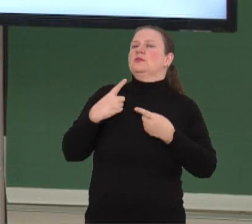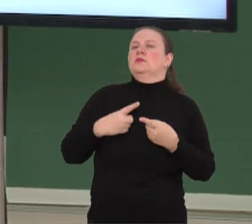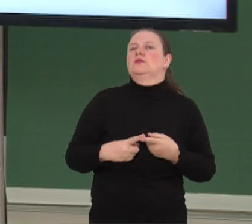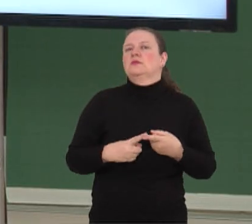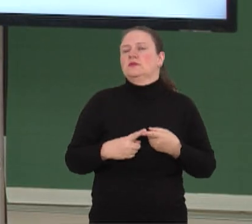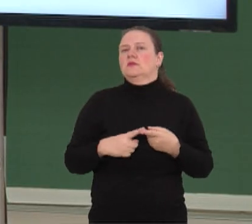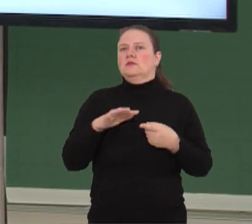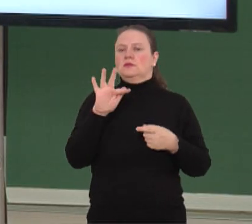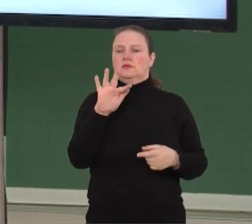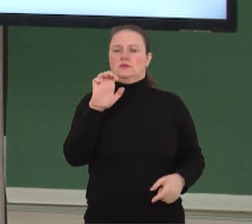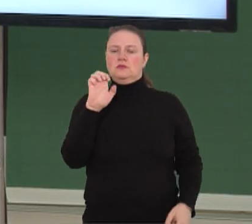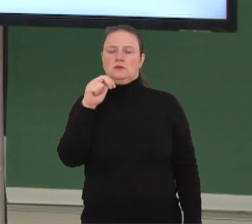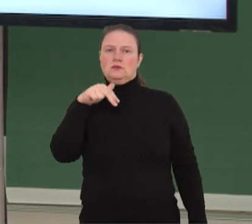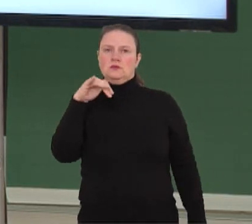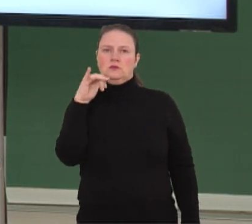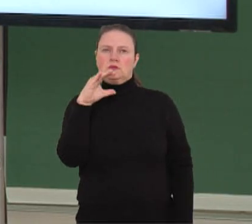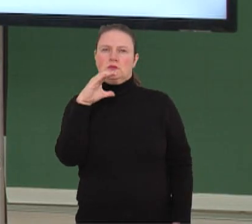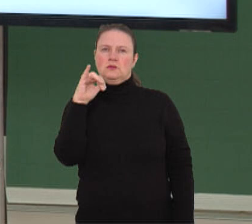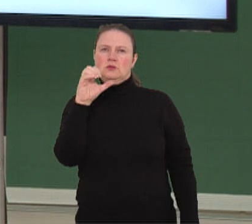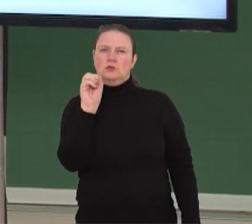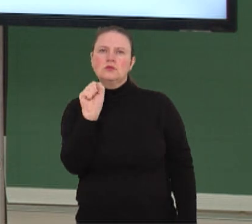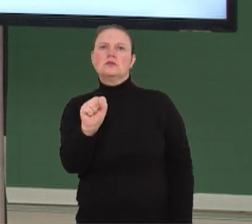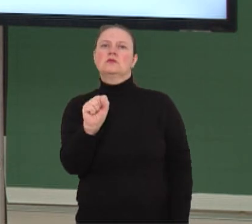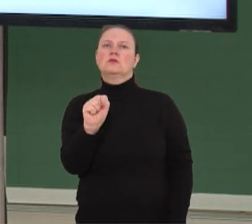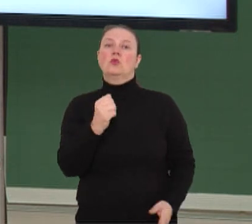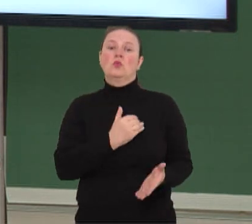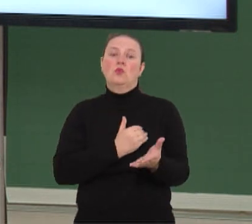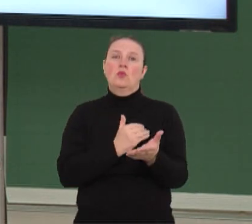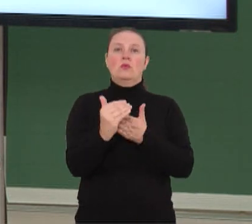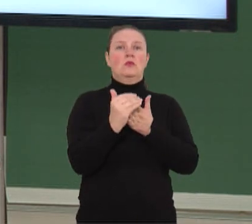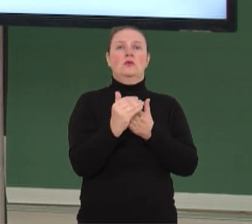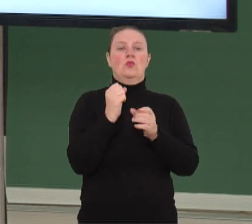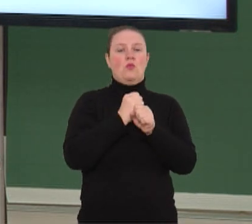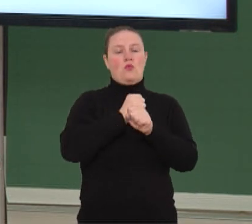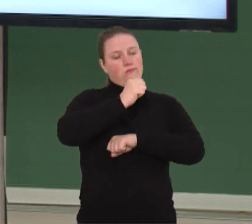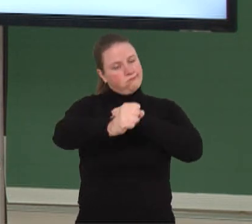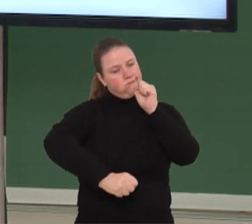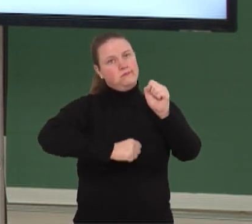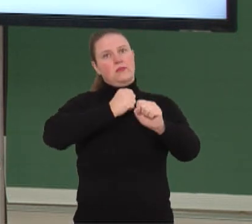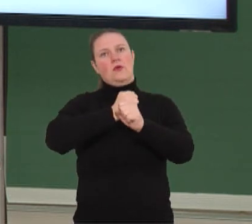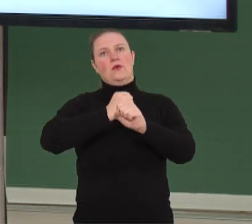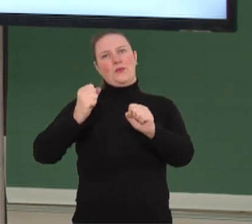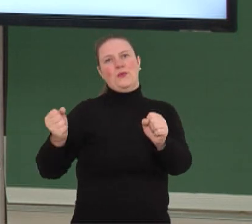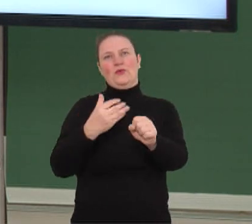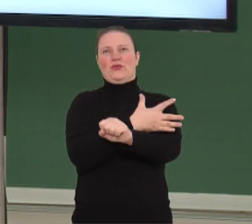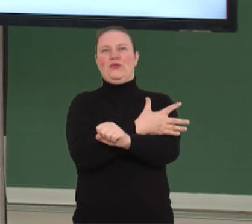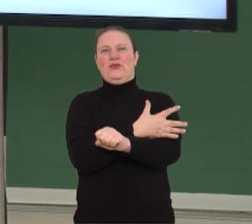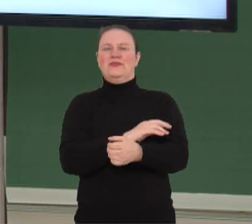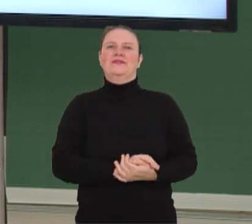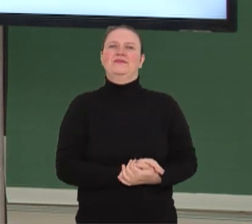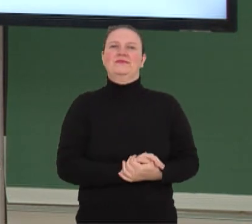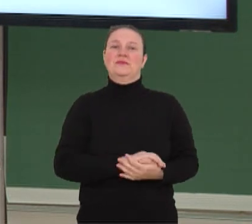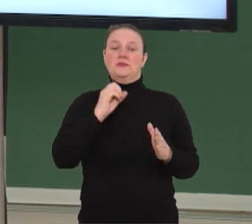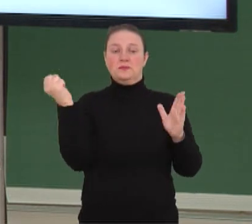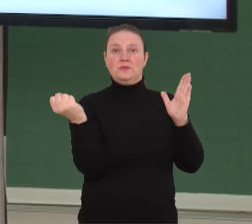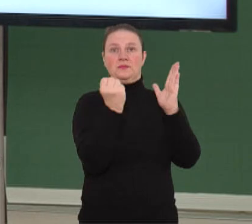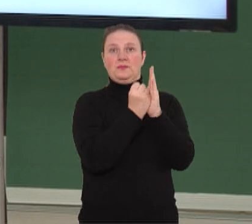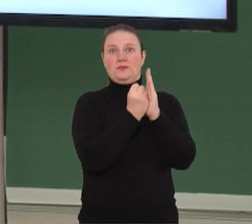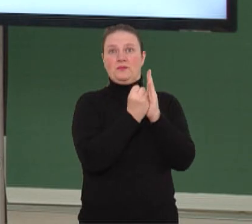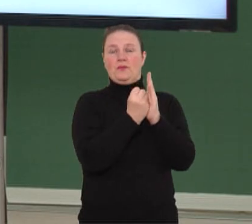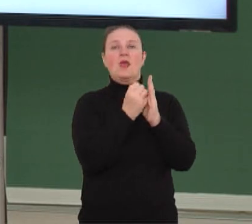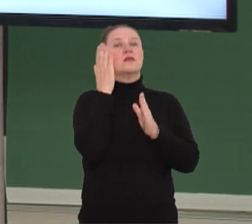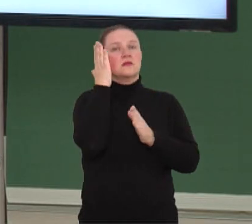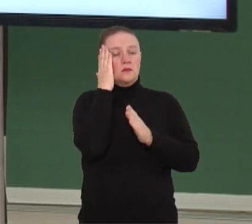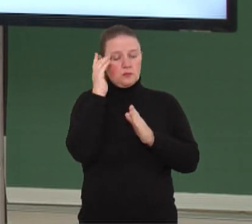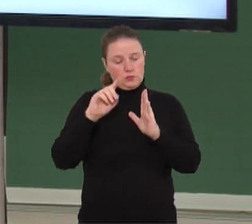fenícios, esse era o momento de início de um novo ano. É assim que eles marcavam o ano novo. Então eles sabiam o dia